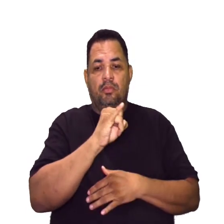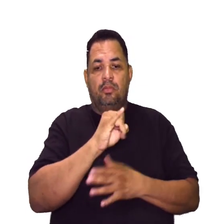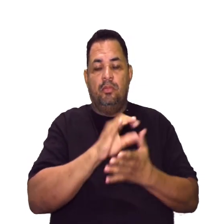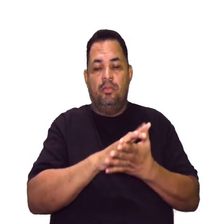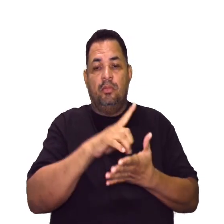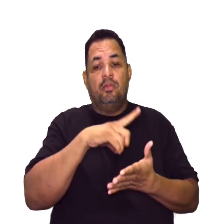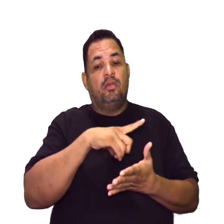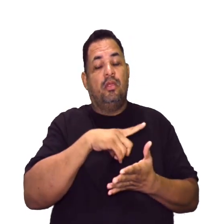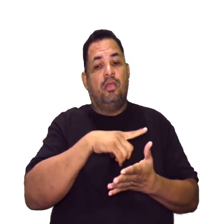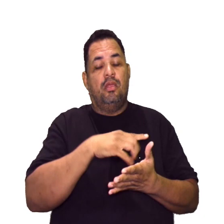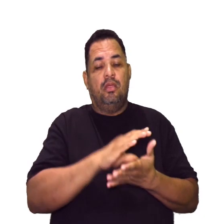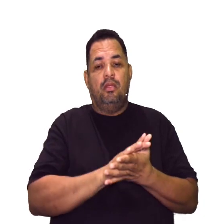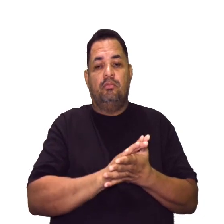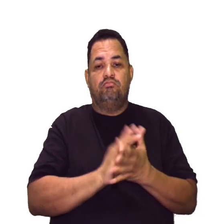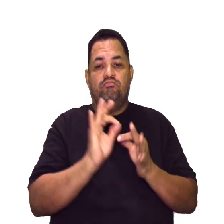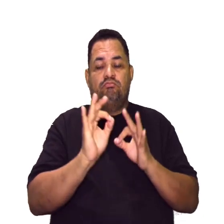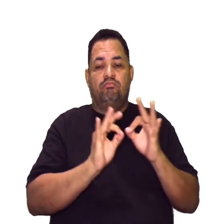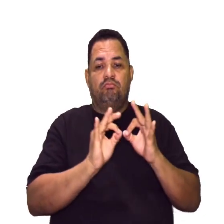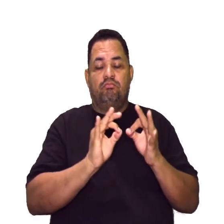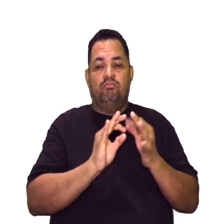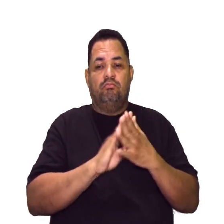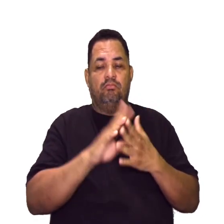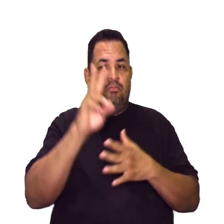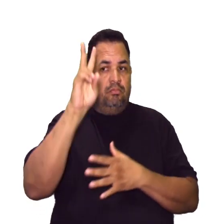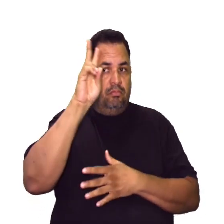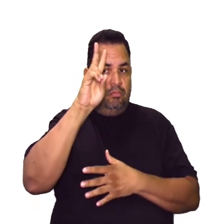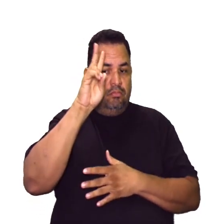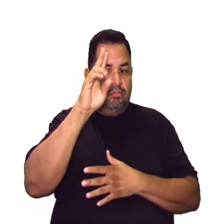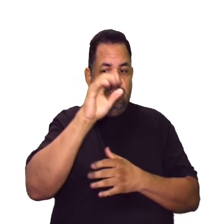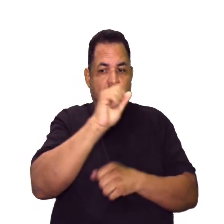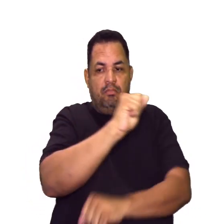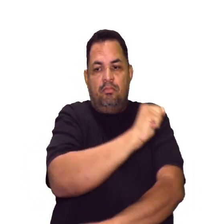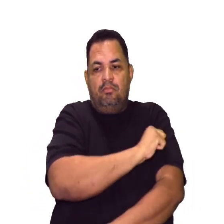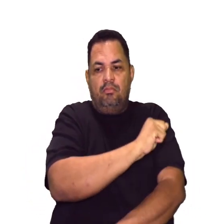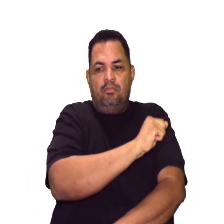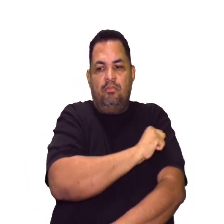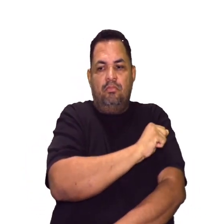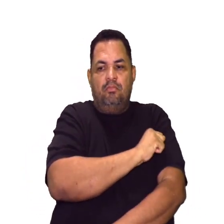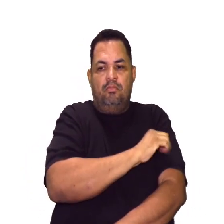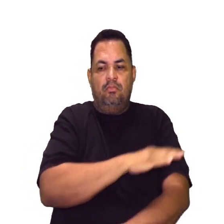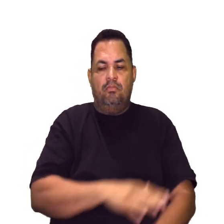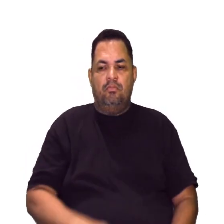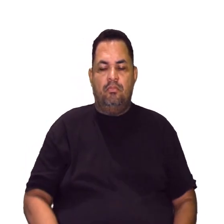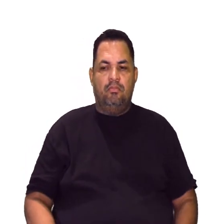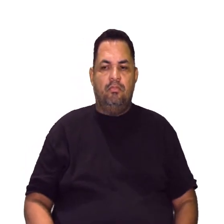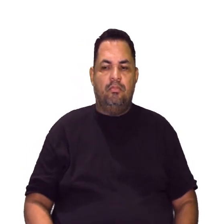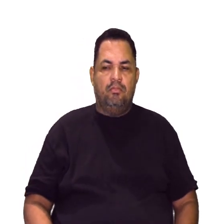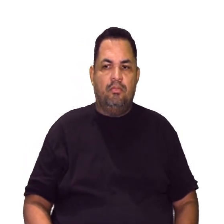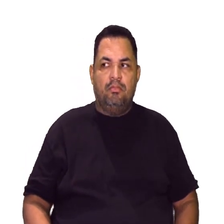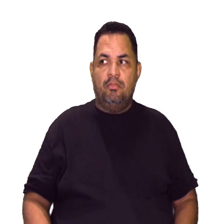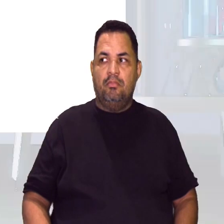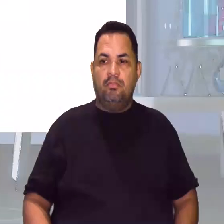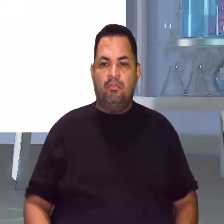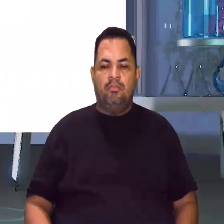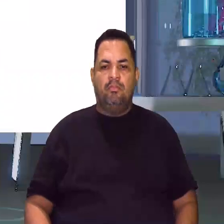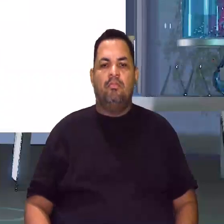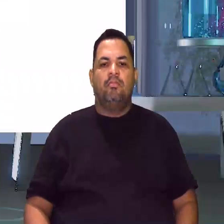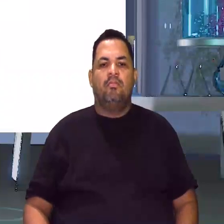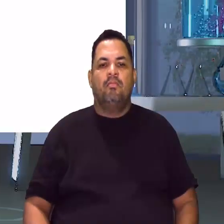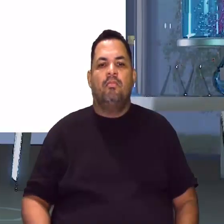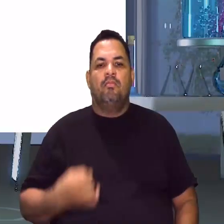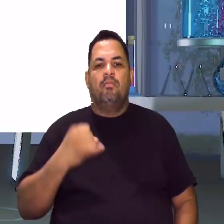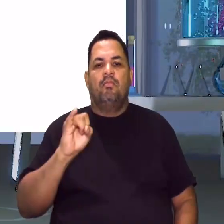pares de elétrons no oxigênio, só lembrando aqui, ó, meu aluno, olha só, de olho, se